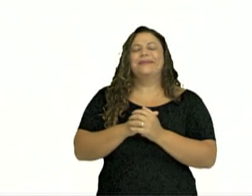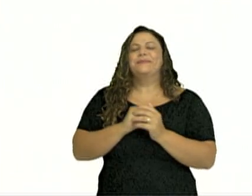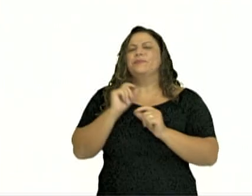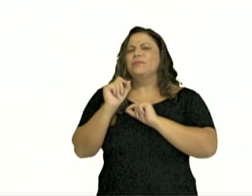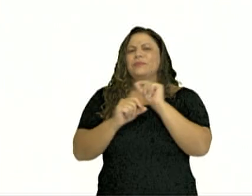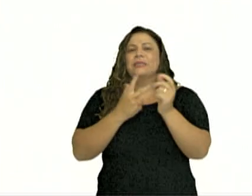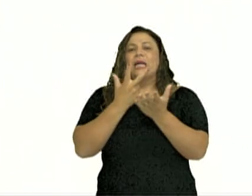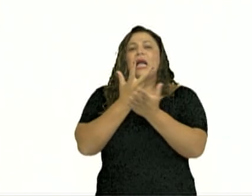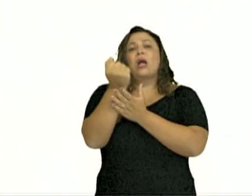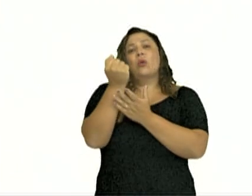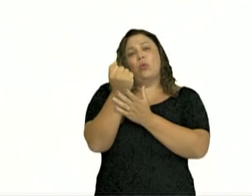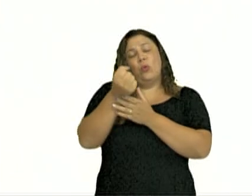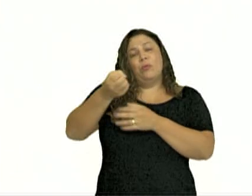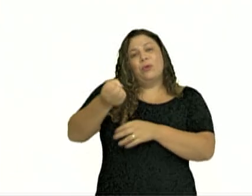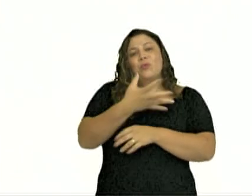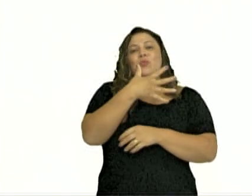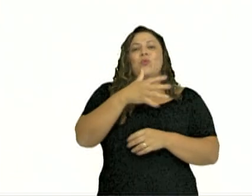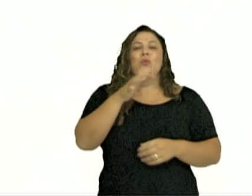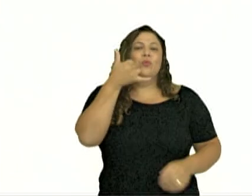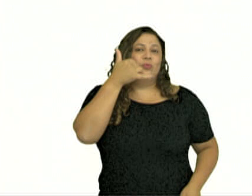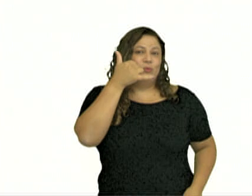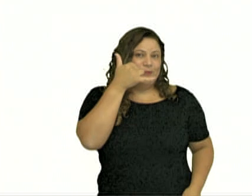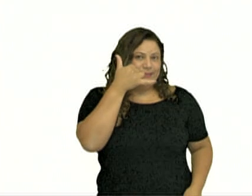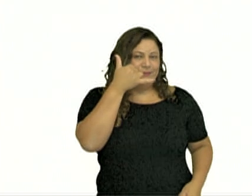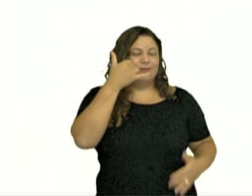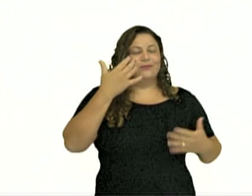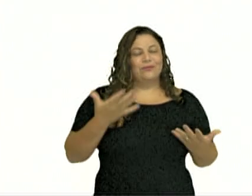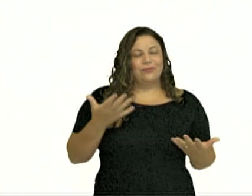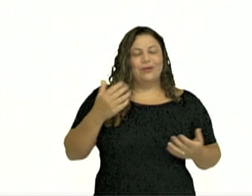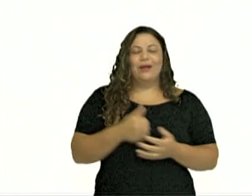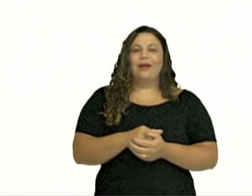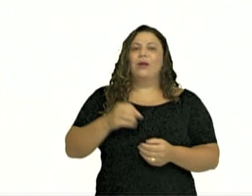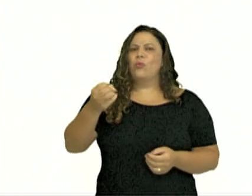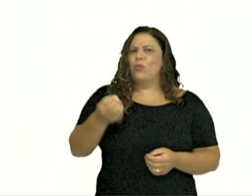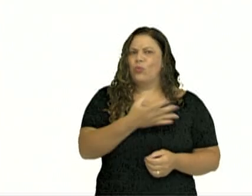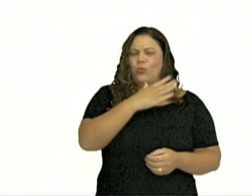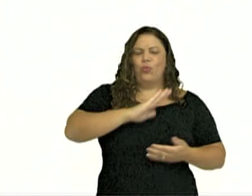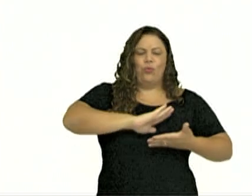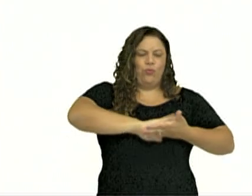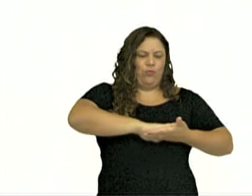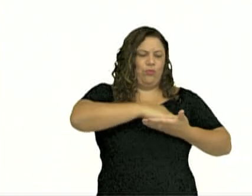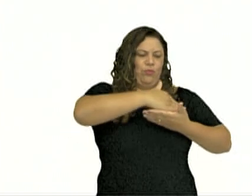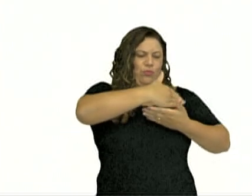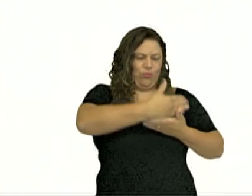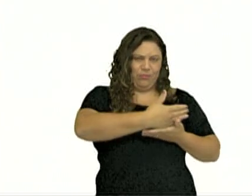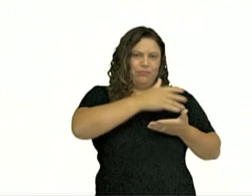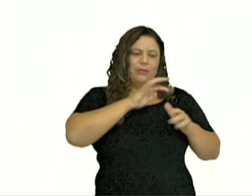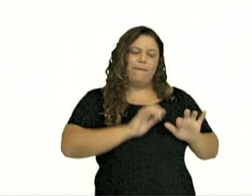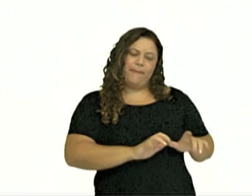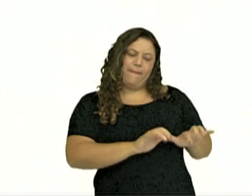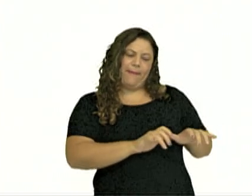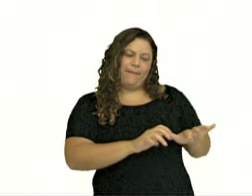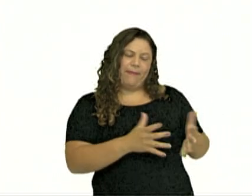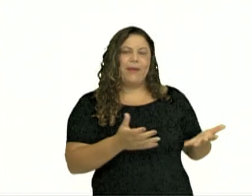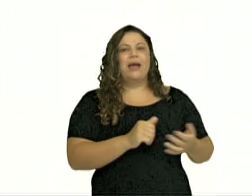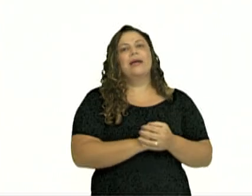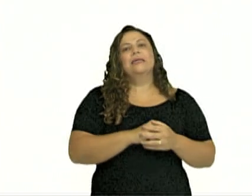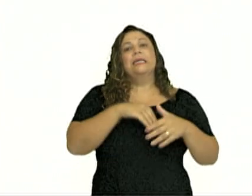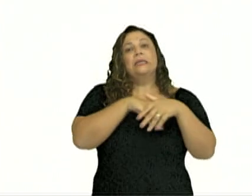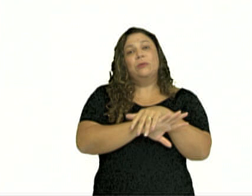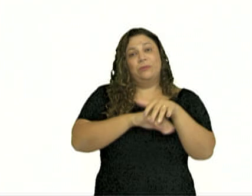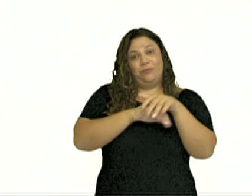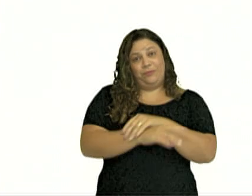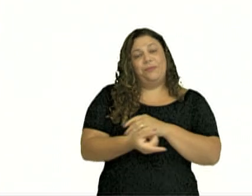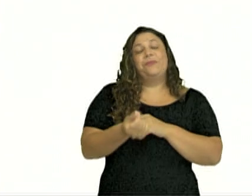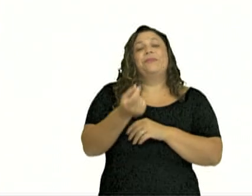um novo smartphone, eu quero comprar um novo notebook, então eu tenho objetivo, quero guardar dinheiro para a faculdade